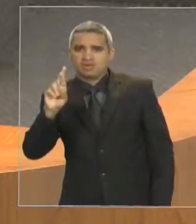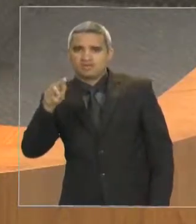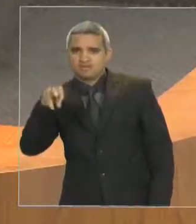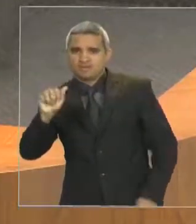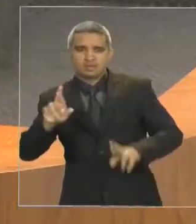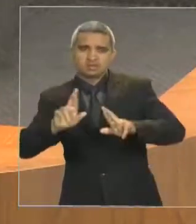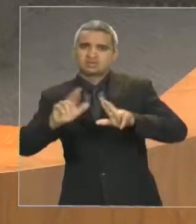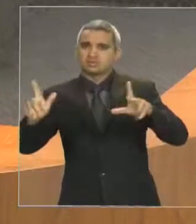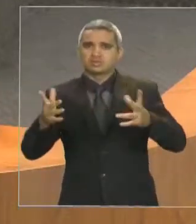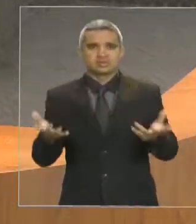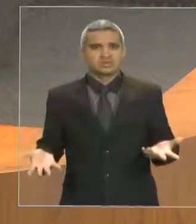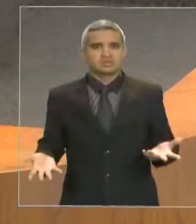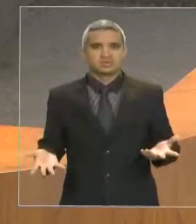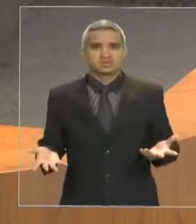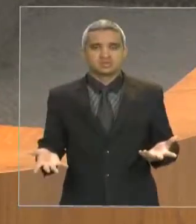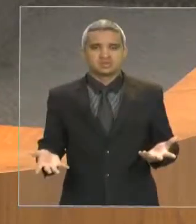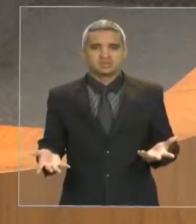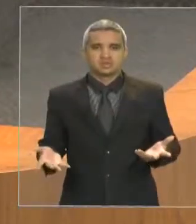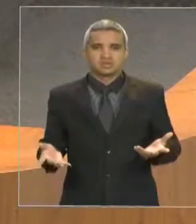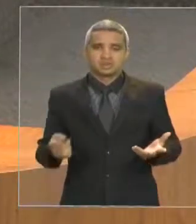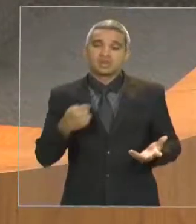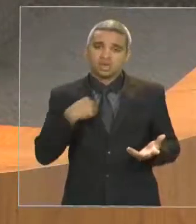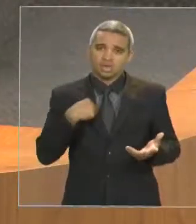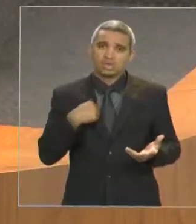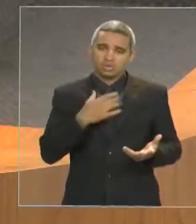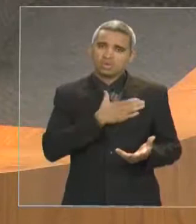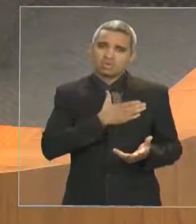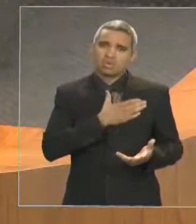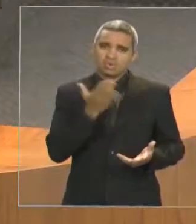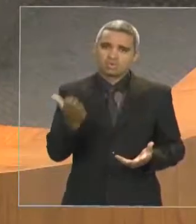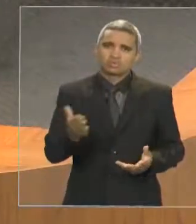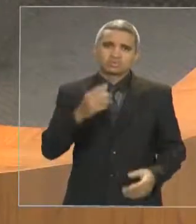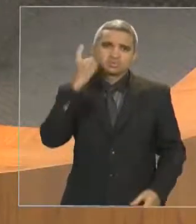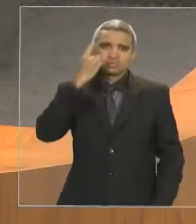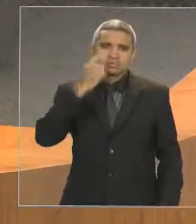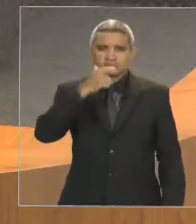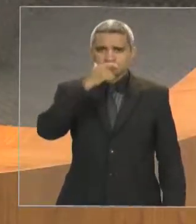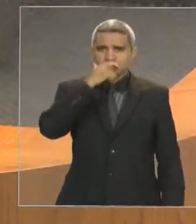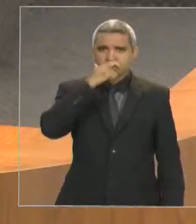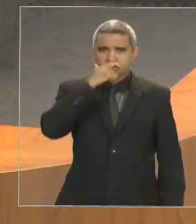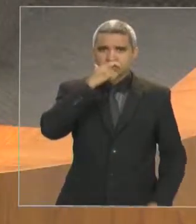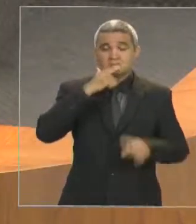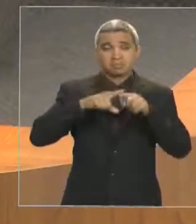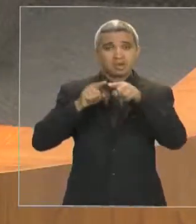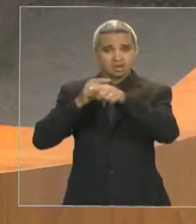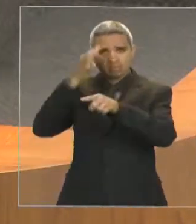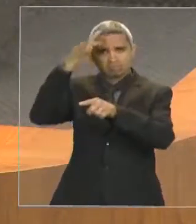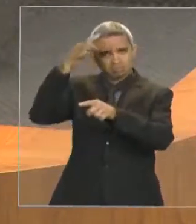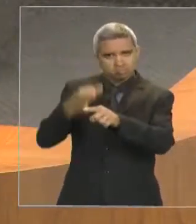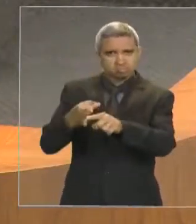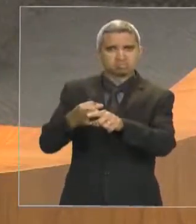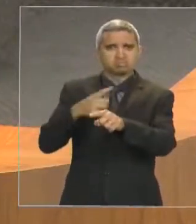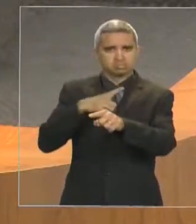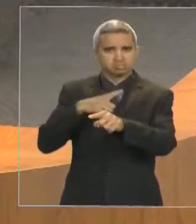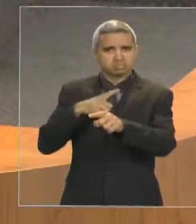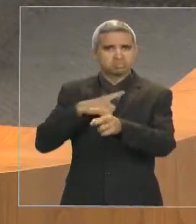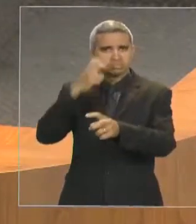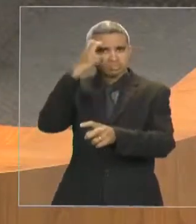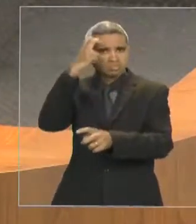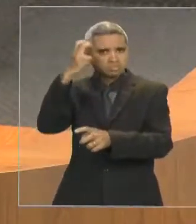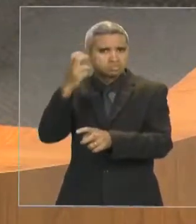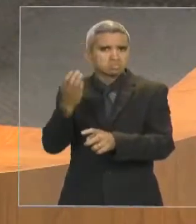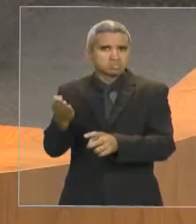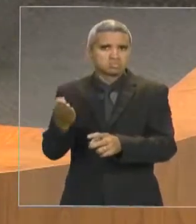que gostam do César e outras que nem tanto. Eu gosto do deputado César Pires, mas ninguém nega a sua competência, a sua capacidade. Um